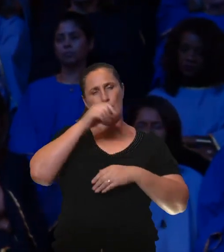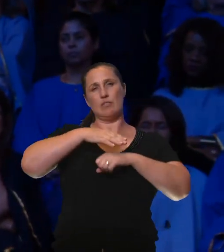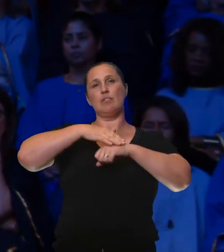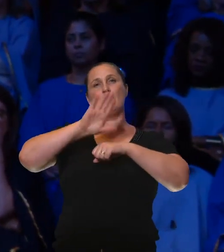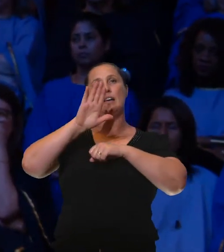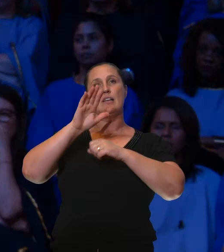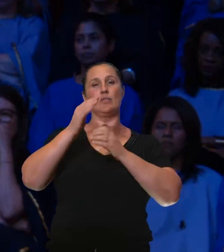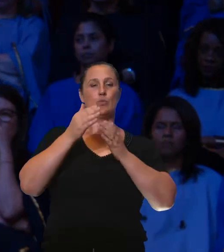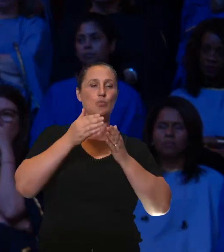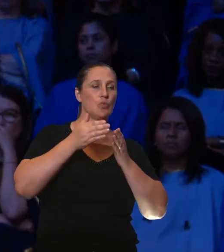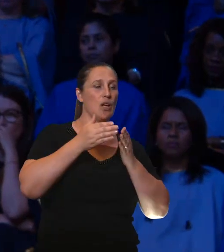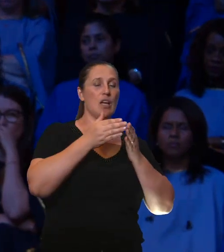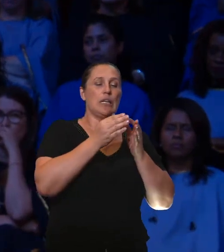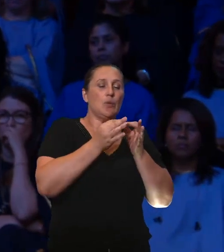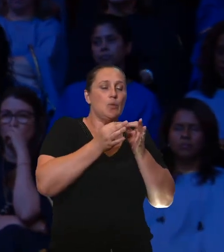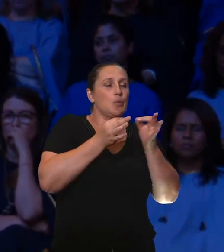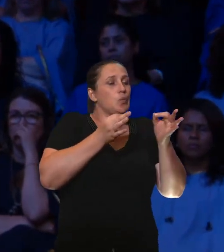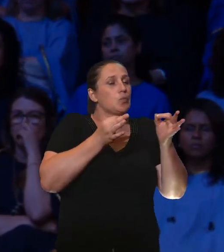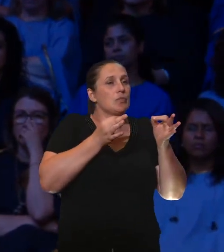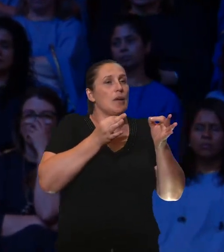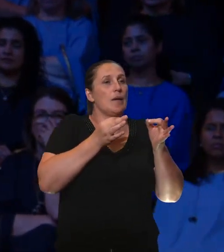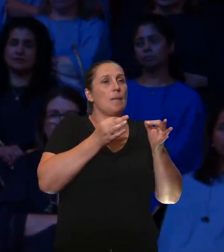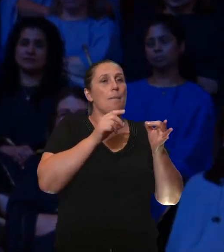um caminho menor,